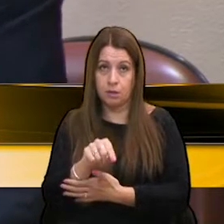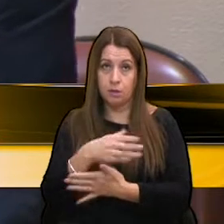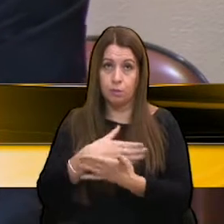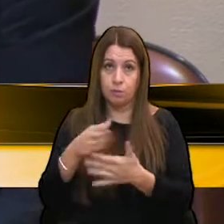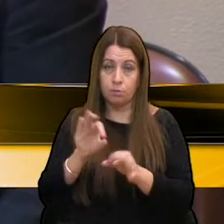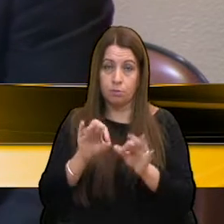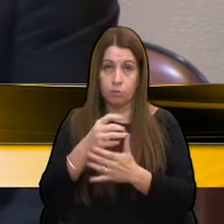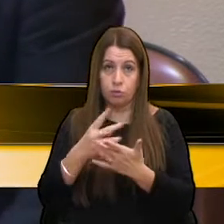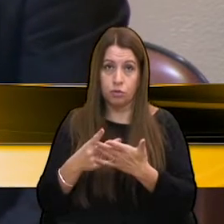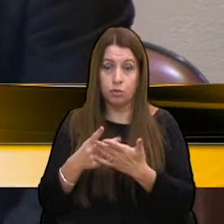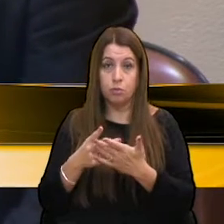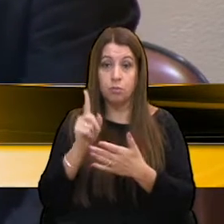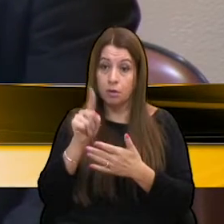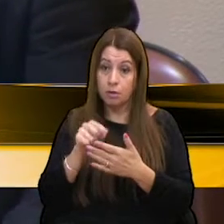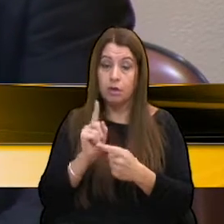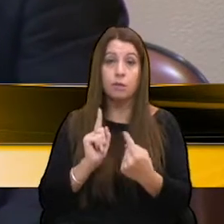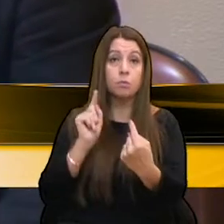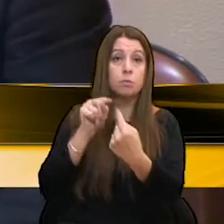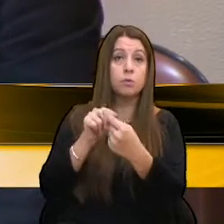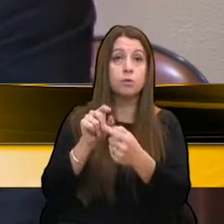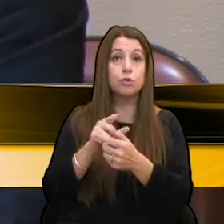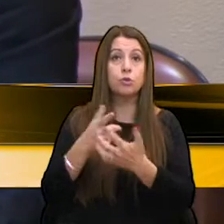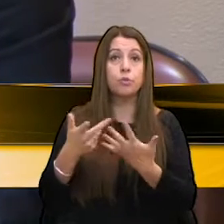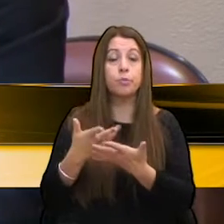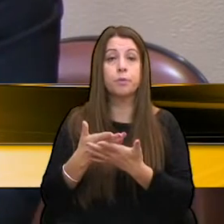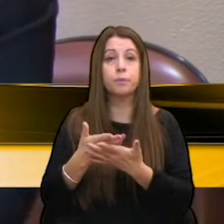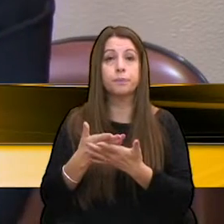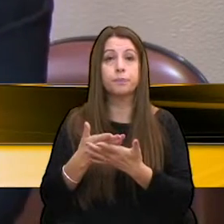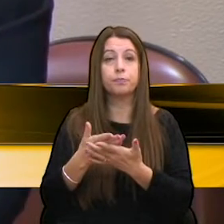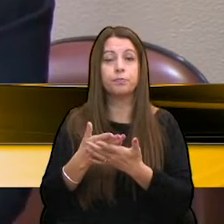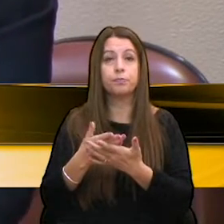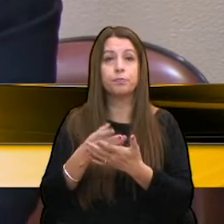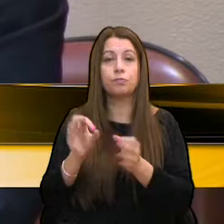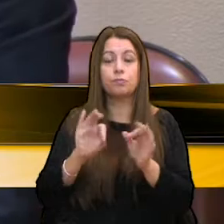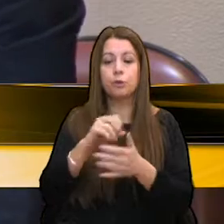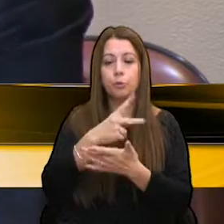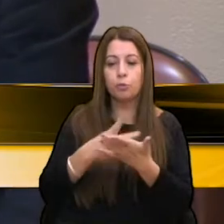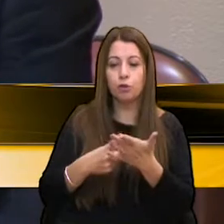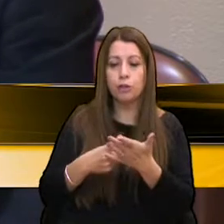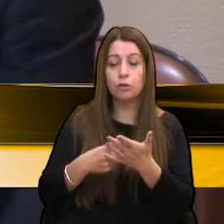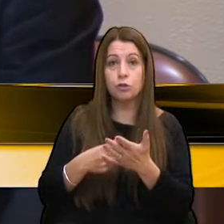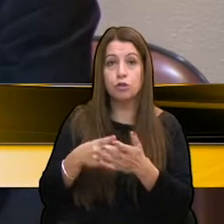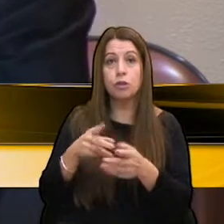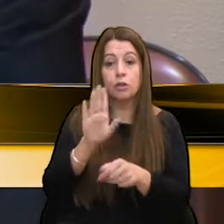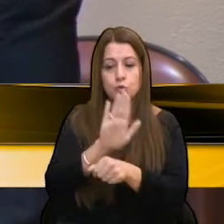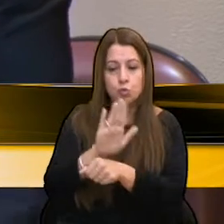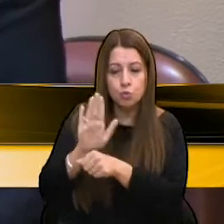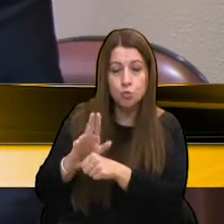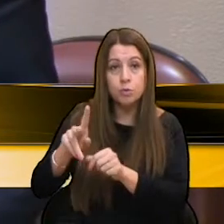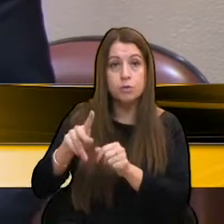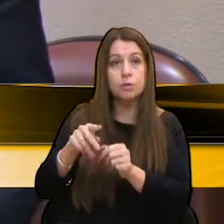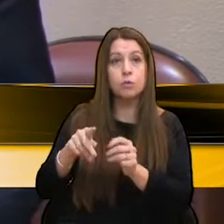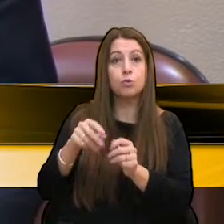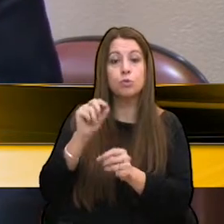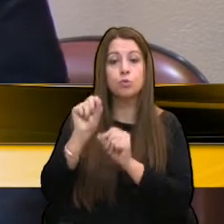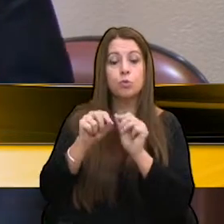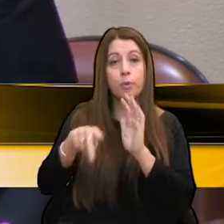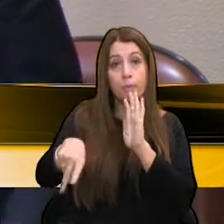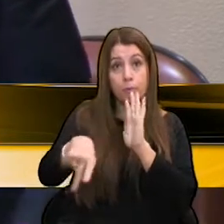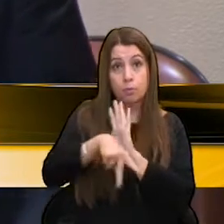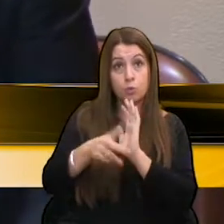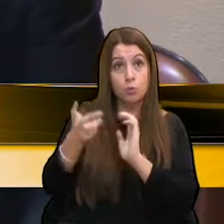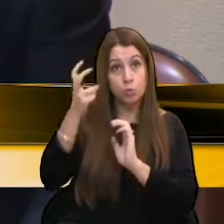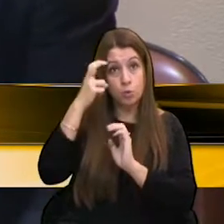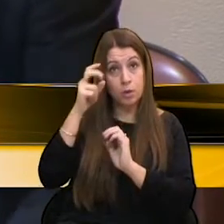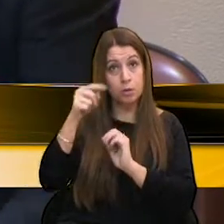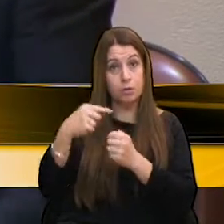é um projeto que visa, que dispõe sobre a adoção de projetos de proteção do patrimônio histórico e cultural do município.